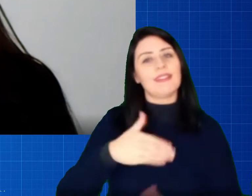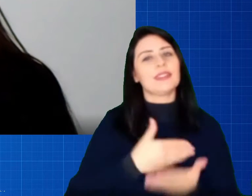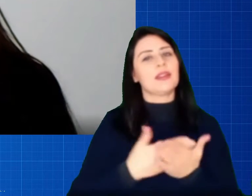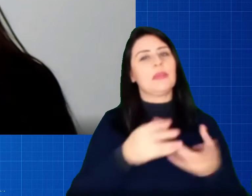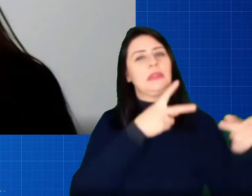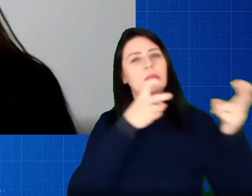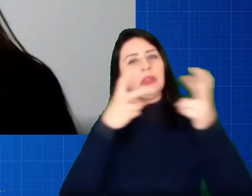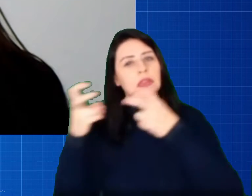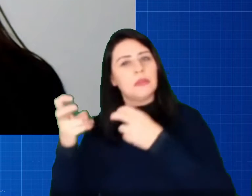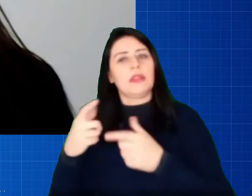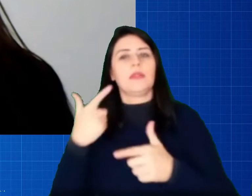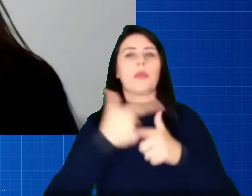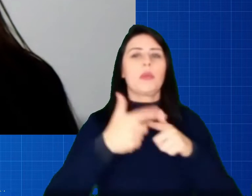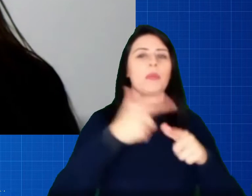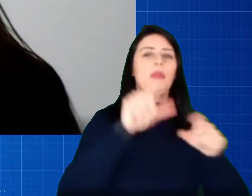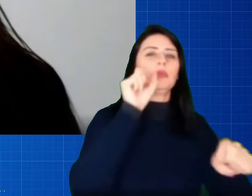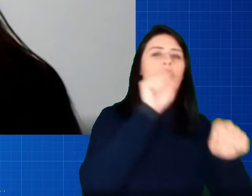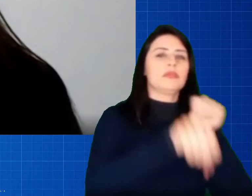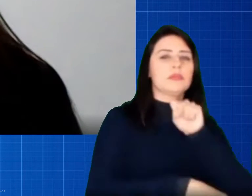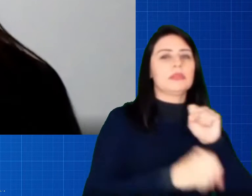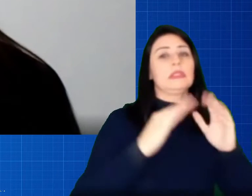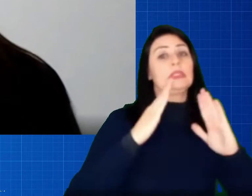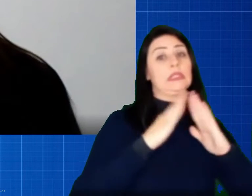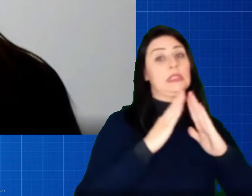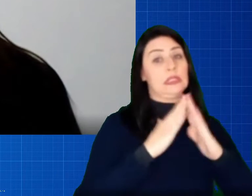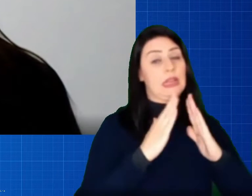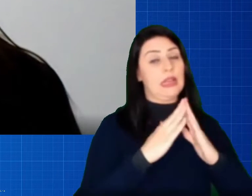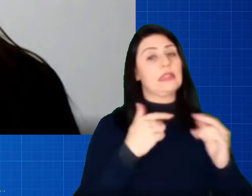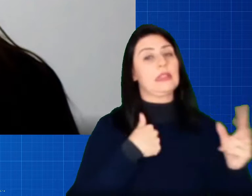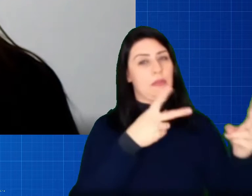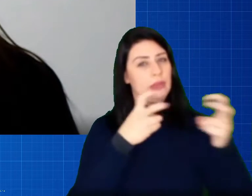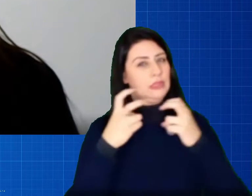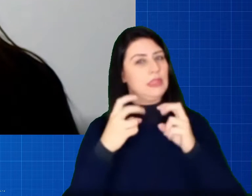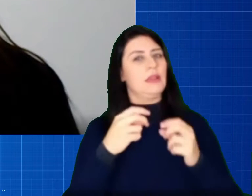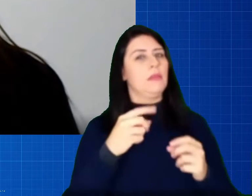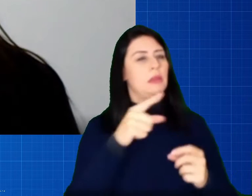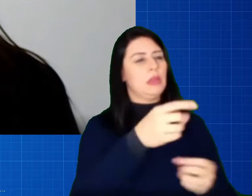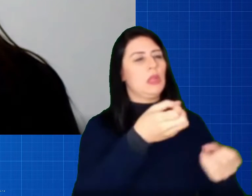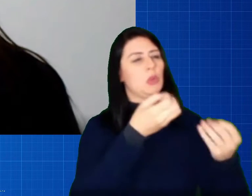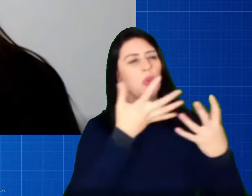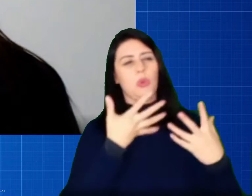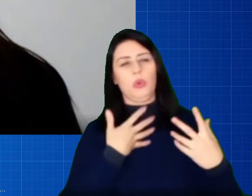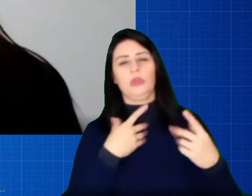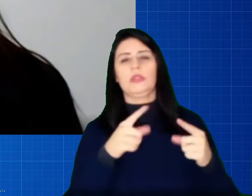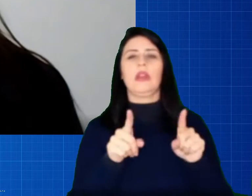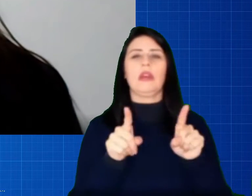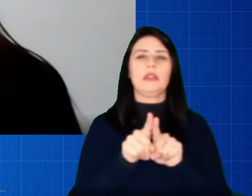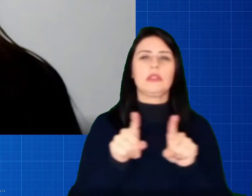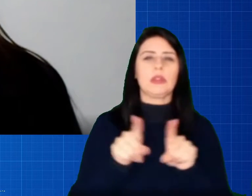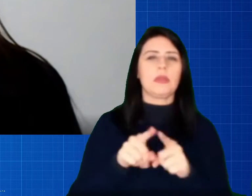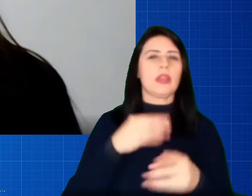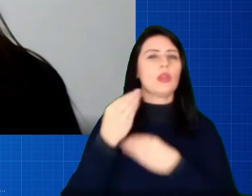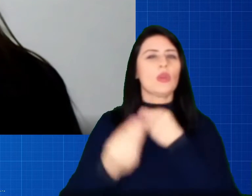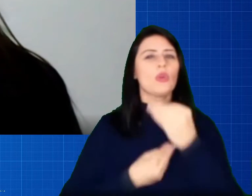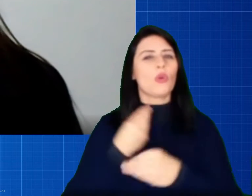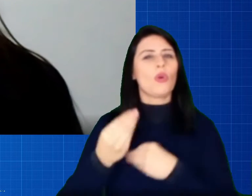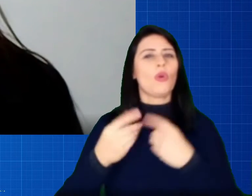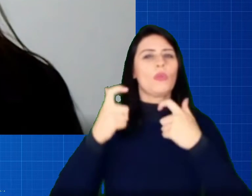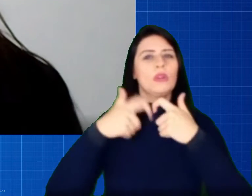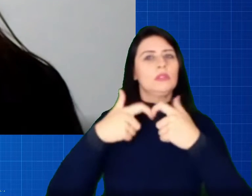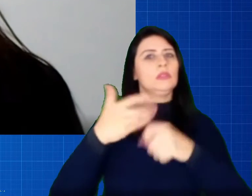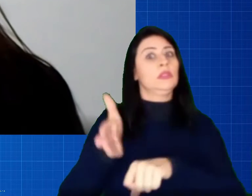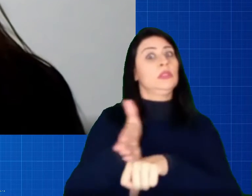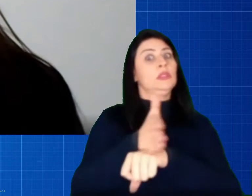as realidades, né? Problemas de abuso em casa, que a gente percebe pelas falas, problemas de visões contorcidas, problemas de, né,